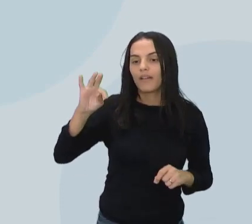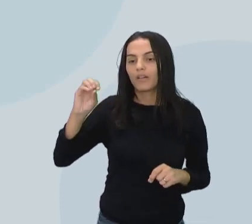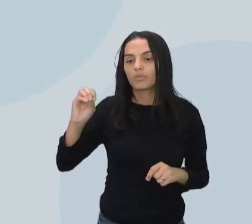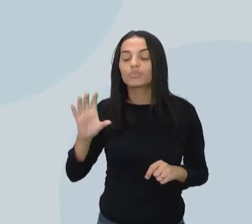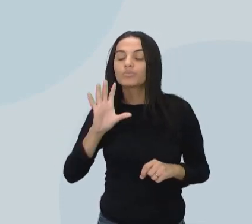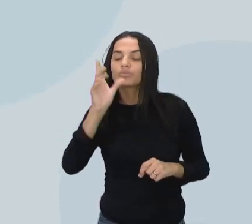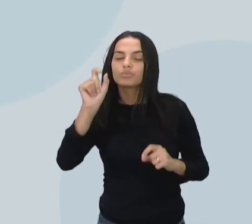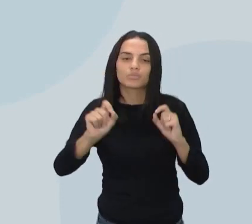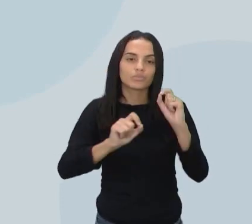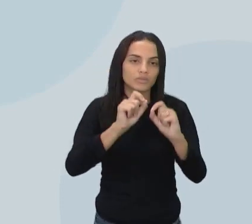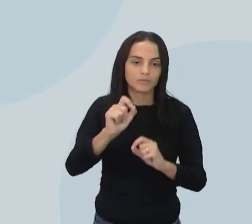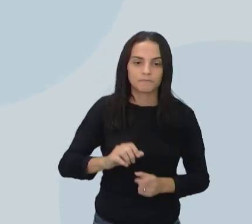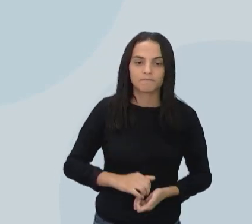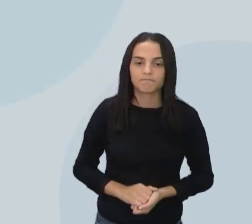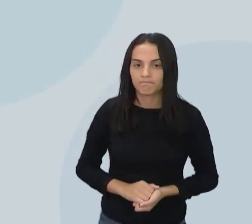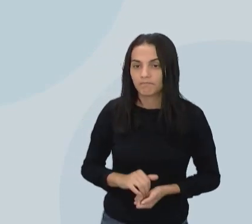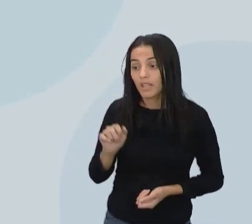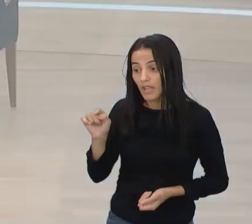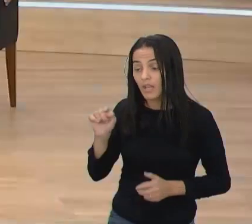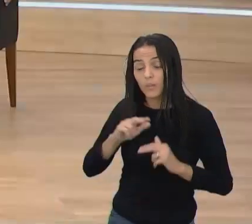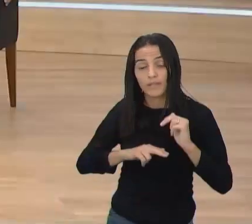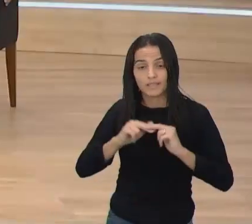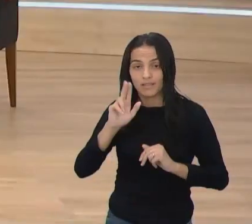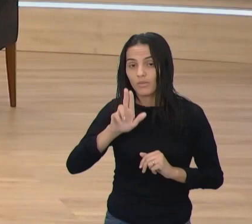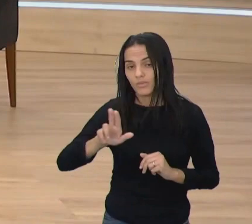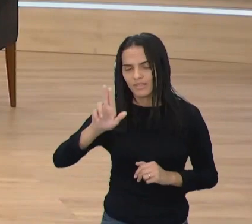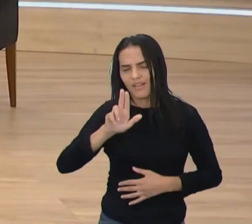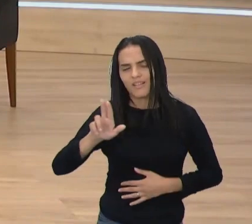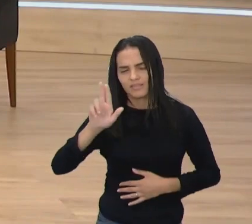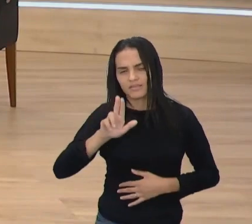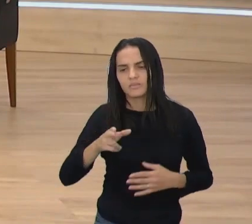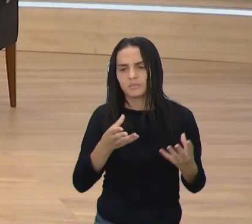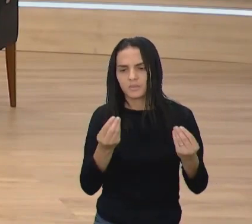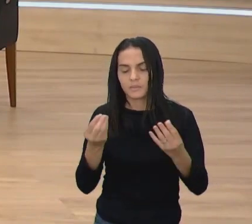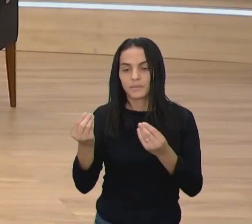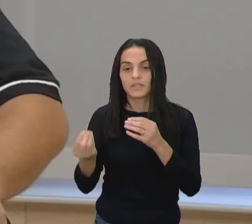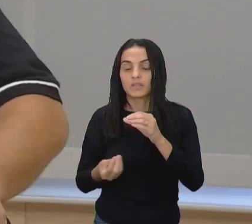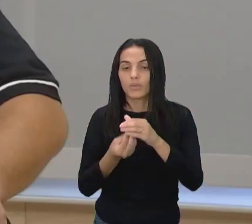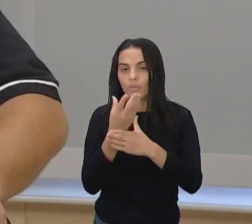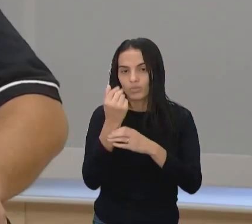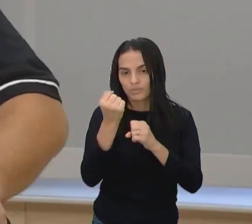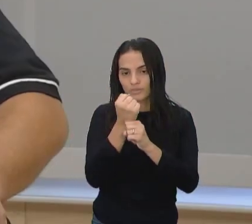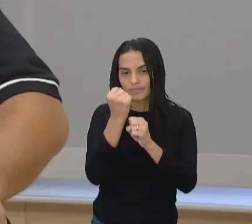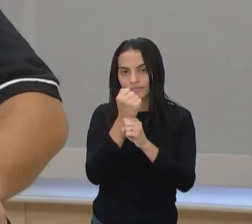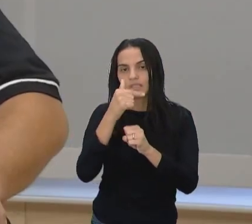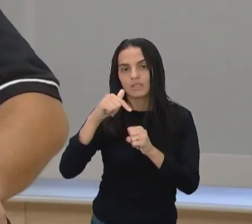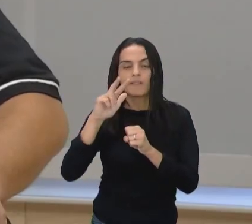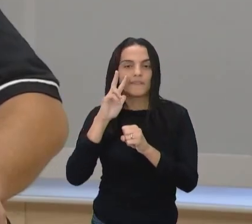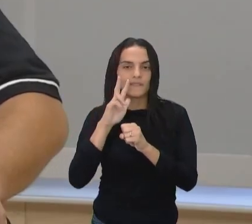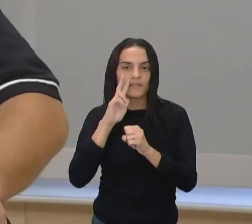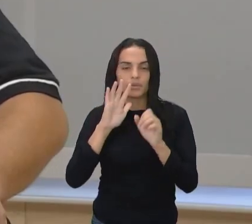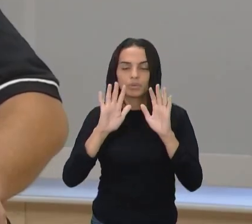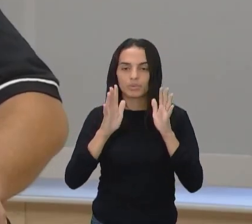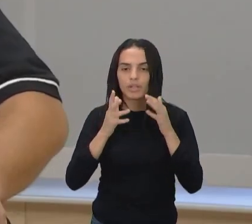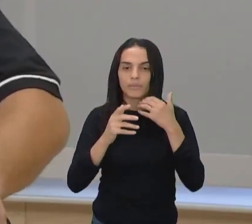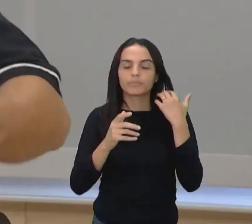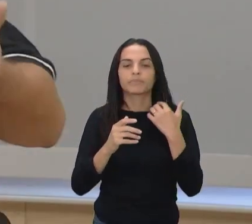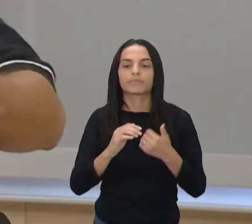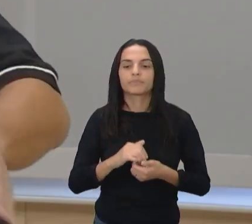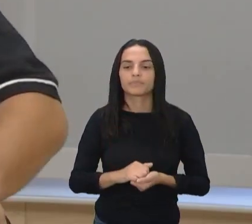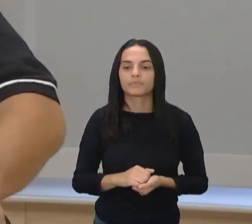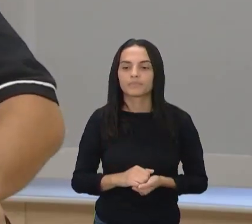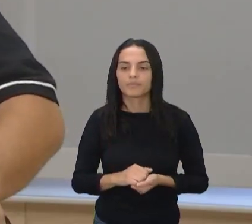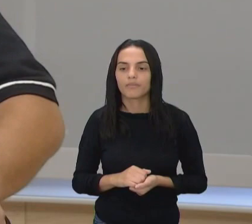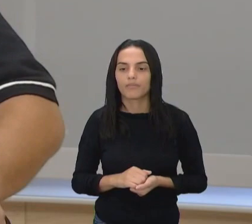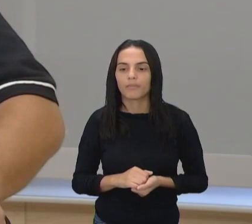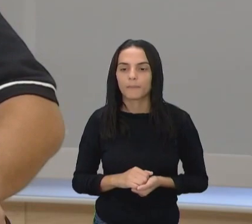que aconteceu? Ele era um material muito utilizado em construções, como a gente viu lá,